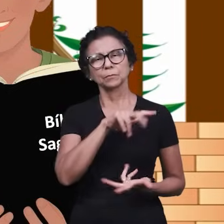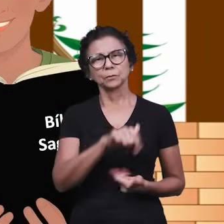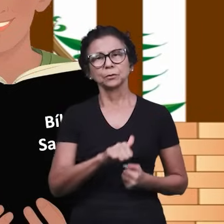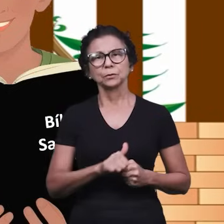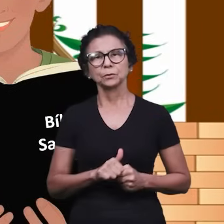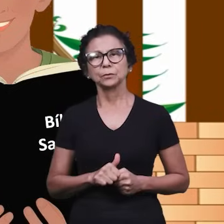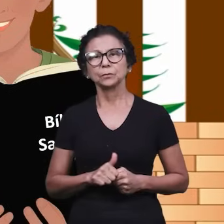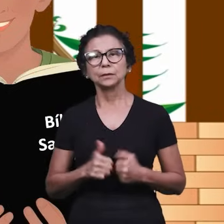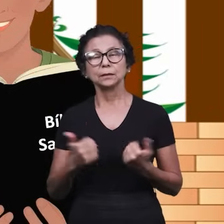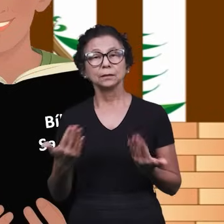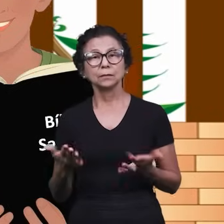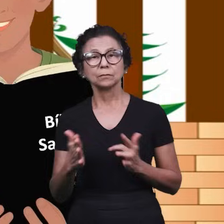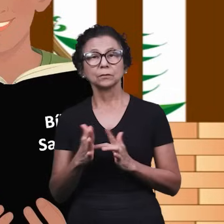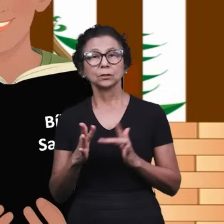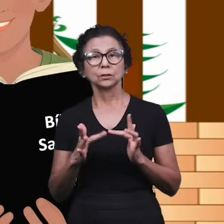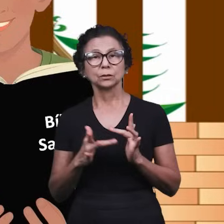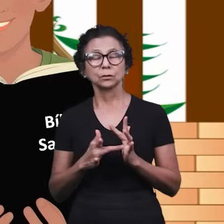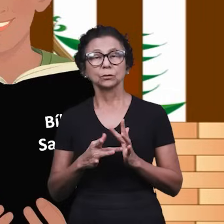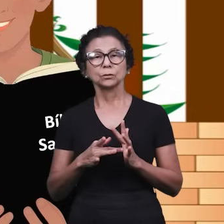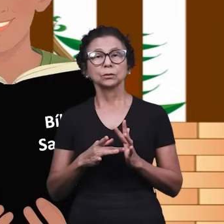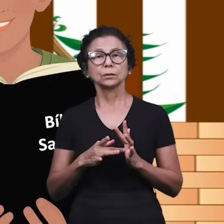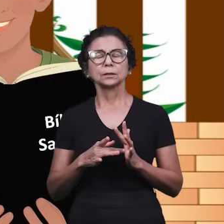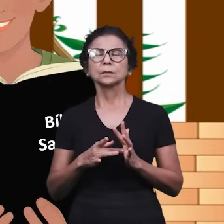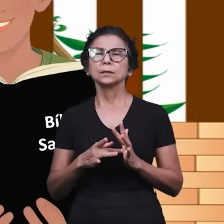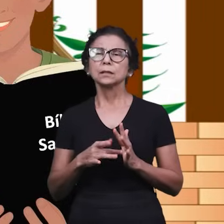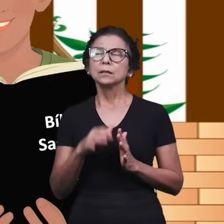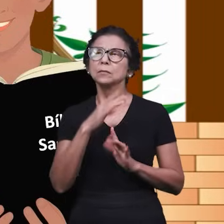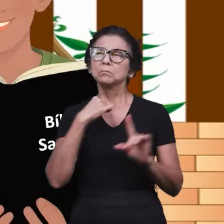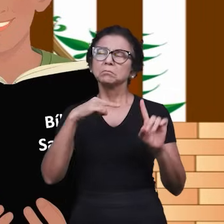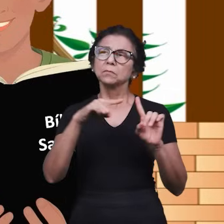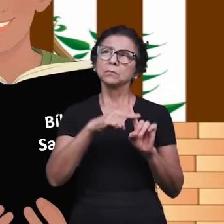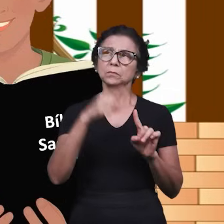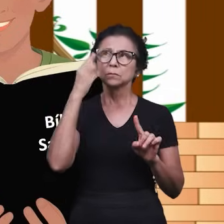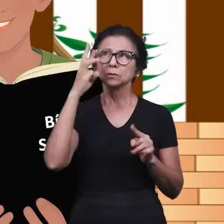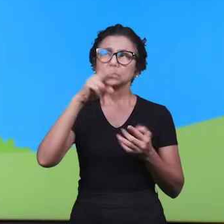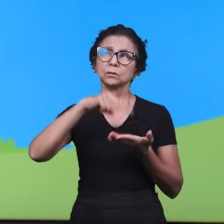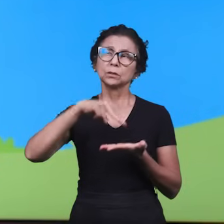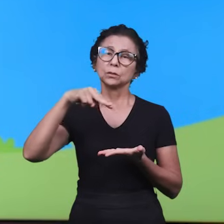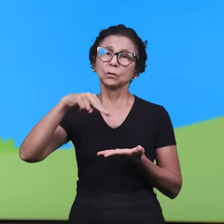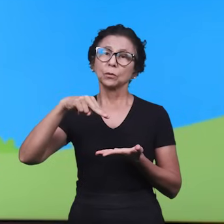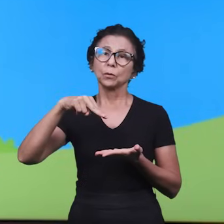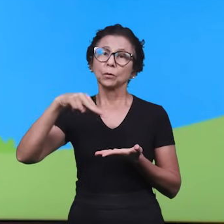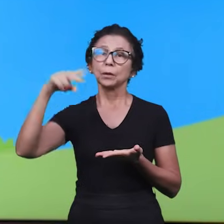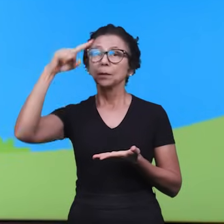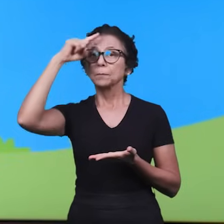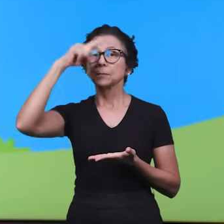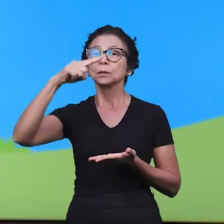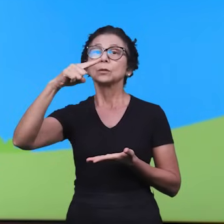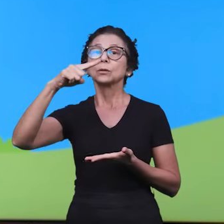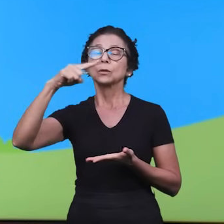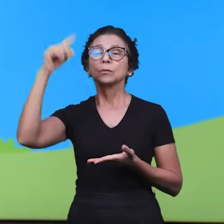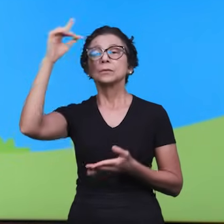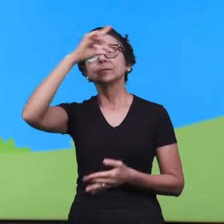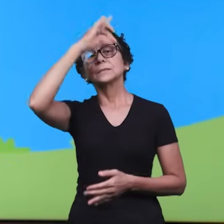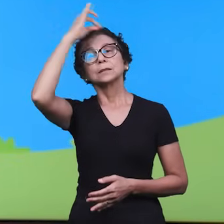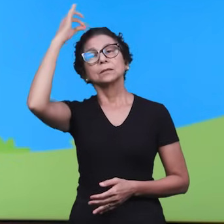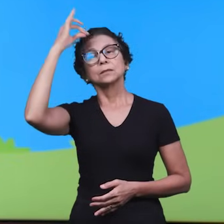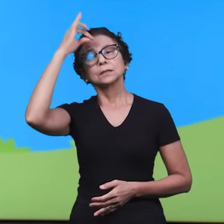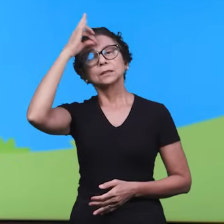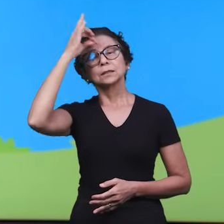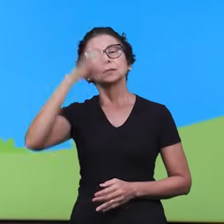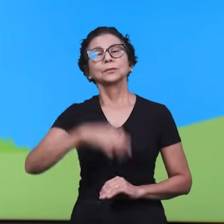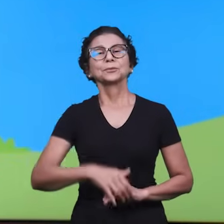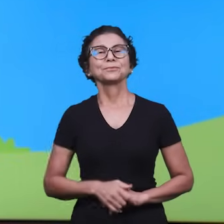palavra. Então, queridos, vamos pedir que o Espírito Santo esteja sempre conosco. Por quê? Porque ele